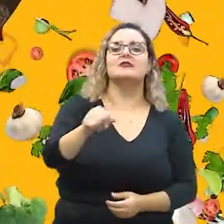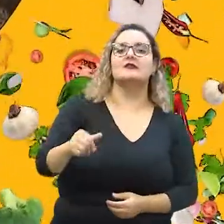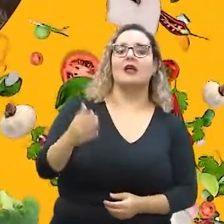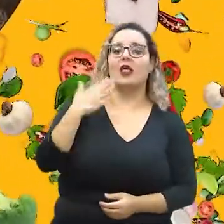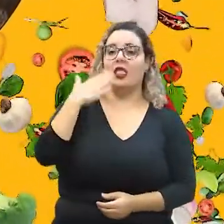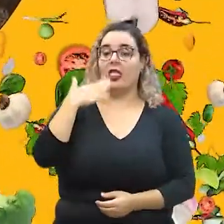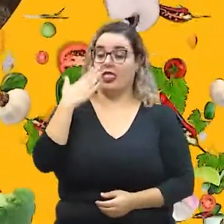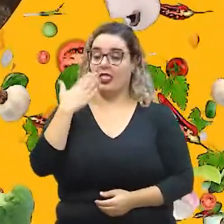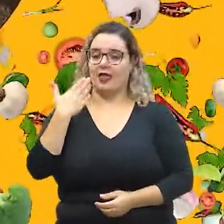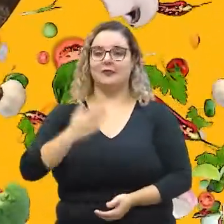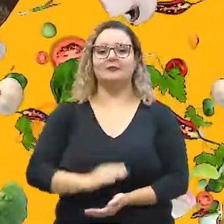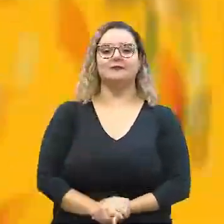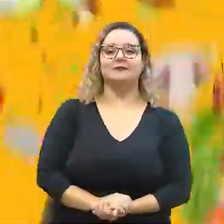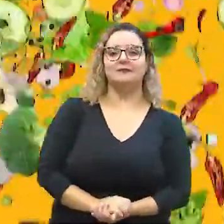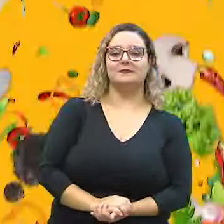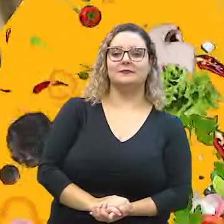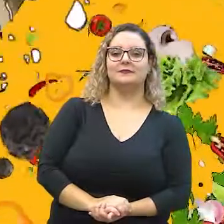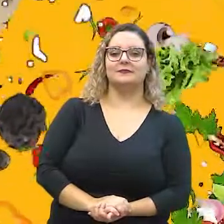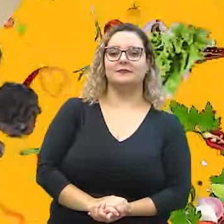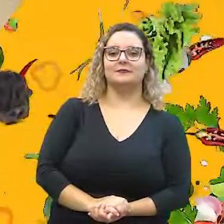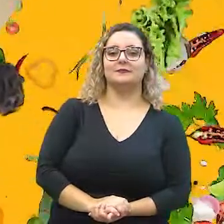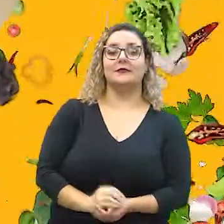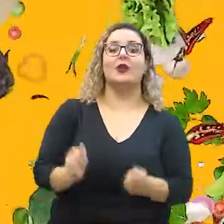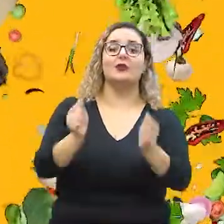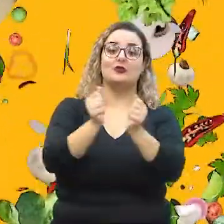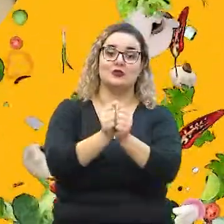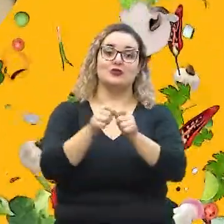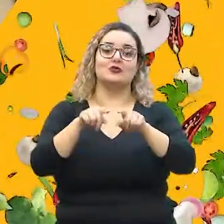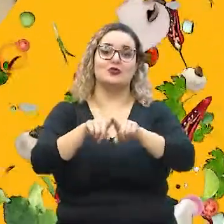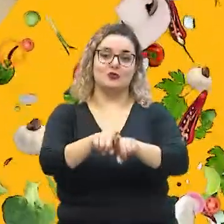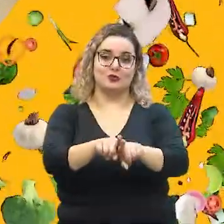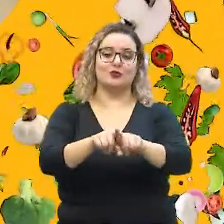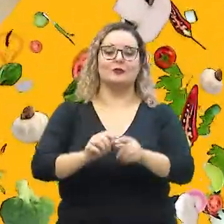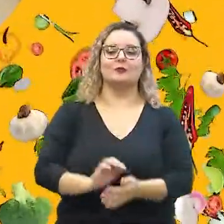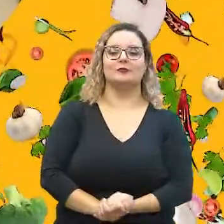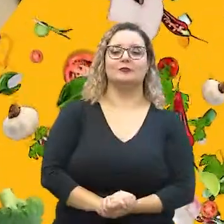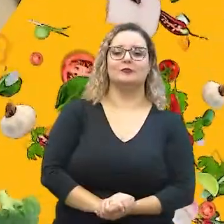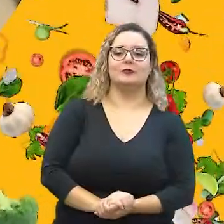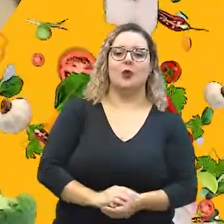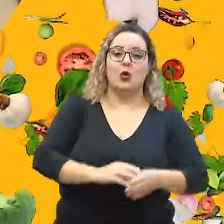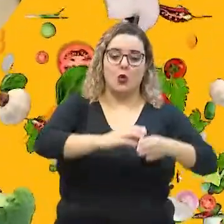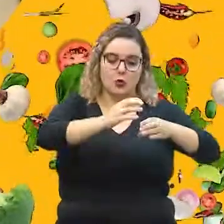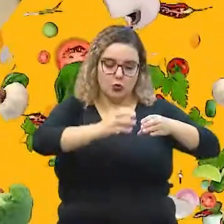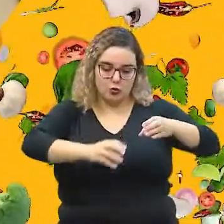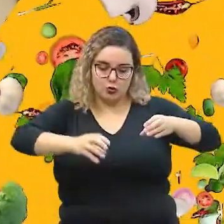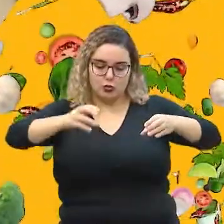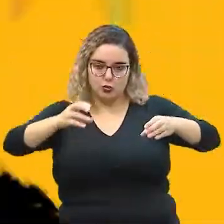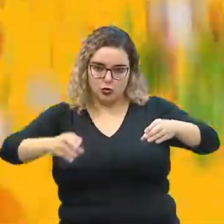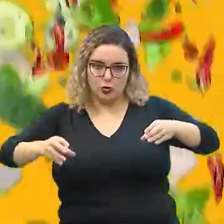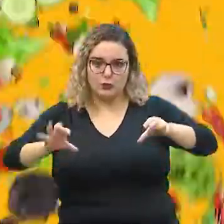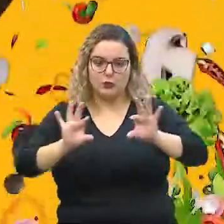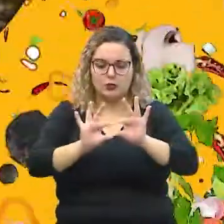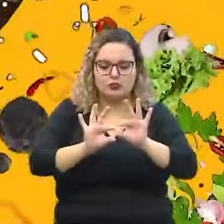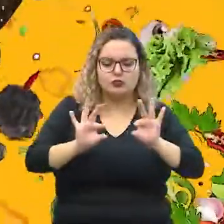pimenta do reino. E para acompanhamento nós teremos uma fatia de abobrinha,